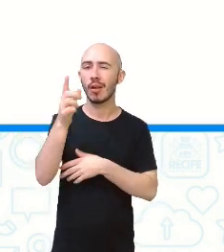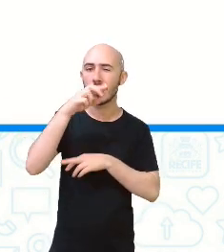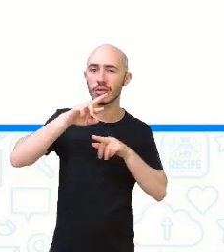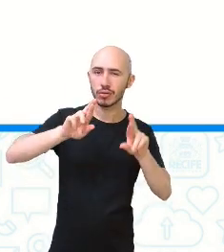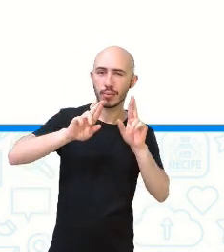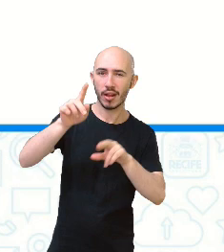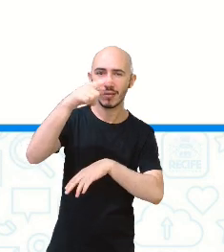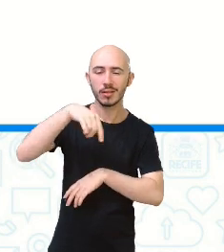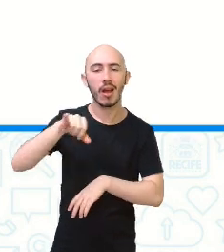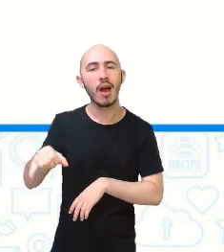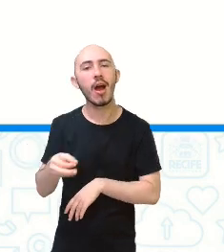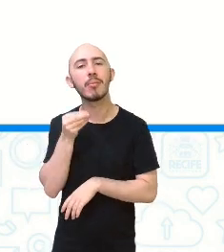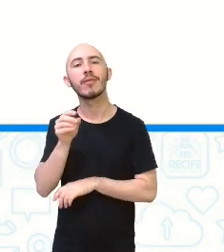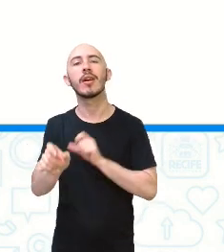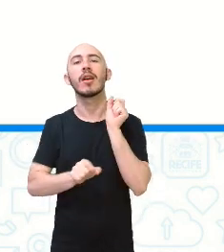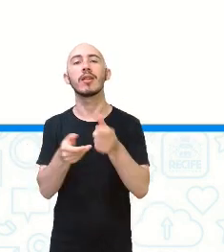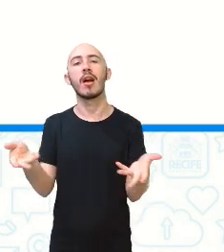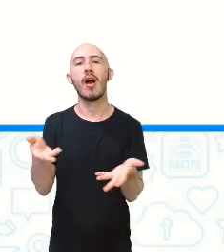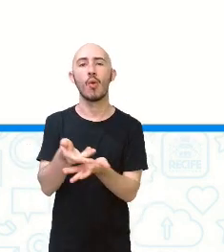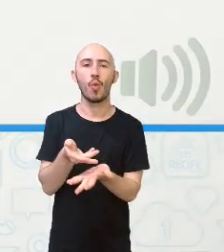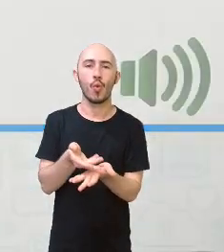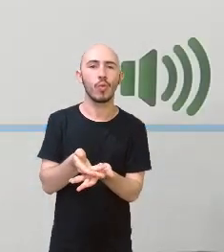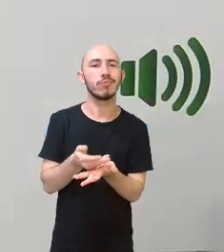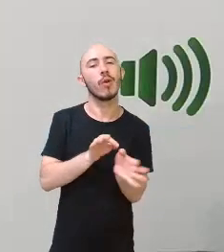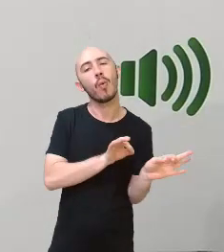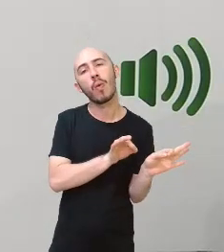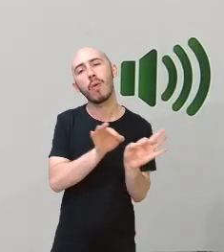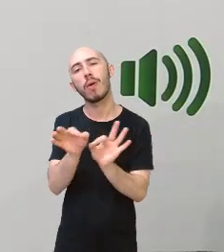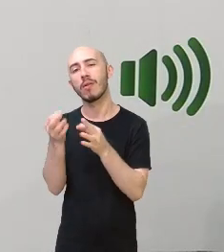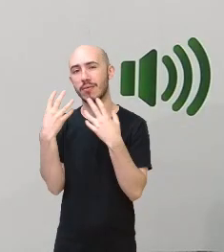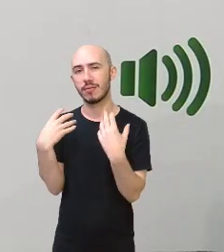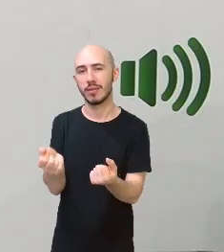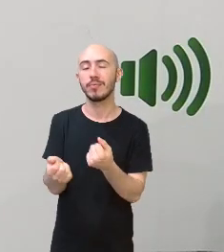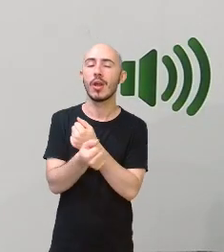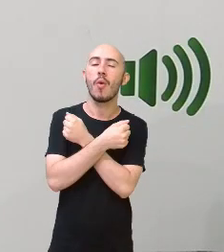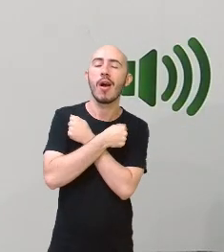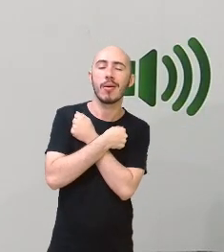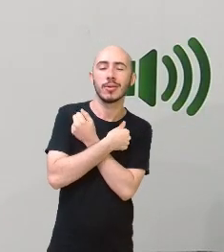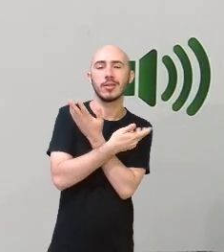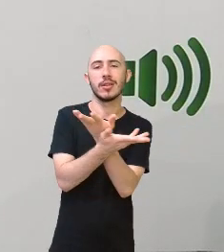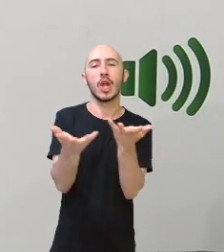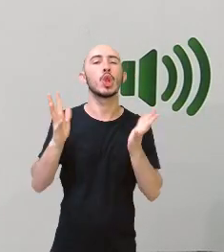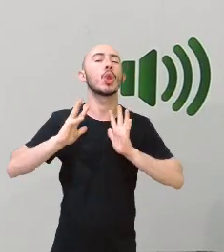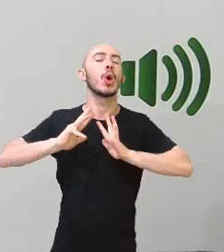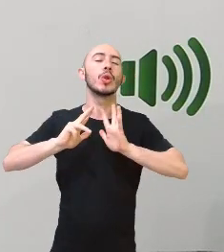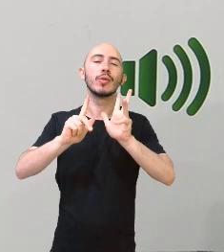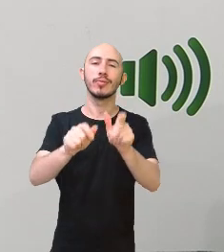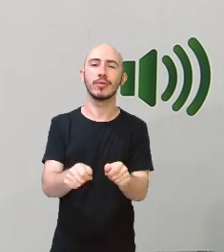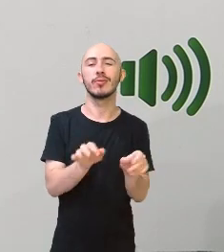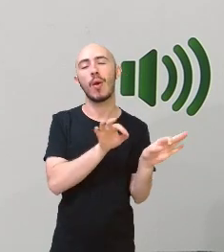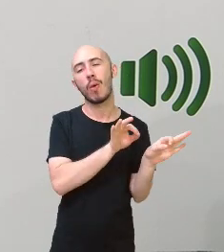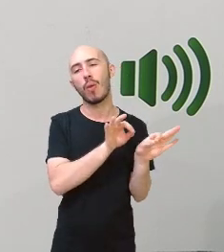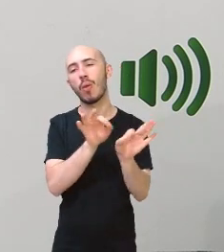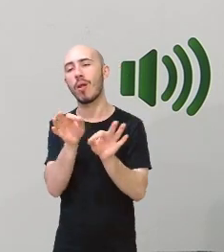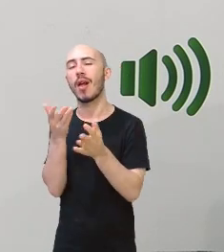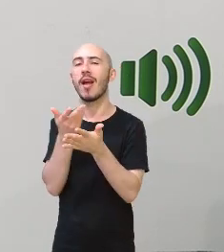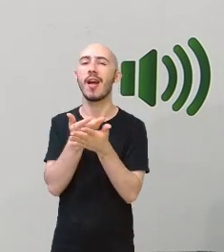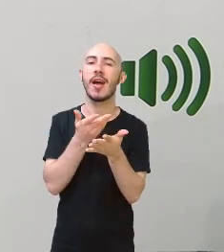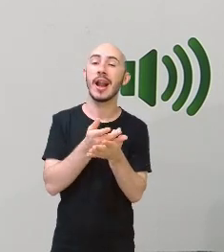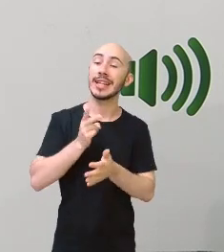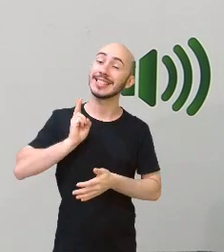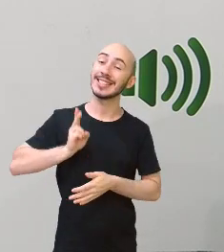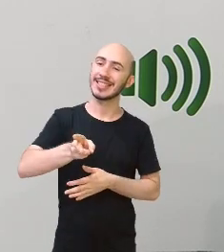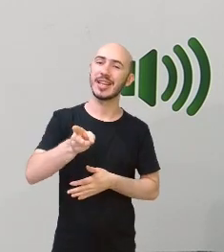aproveitem a nossa aula e assistam com a gente, tá bom? Quero mandar um abraço para todo mundo que está assistindo as nossas aulas, que está sempre